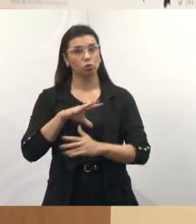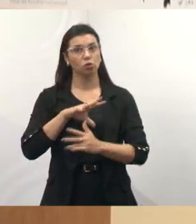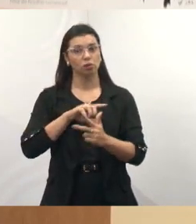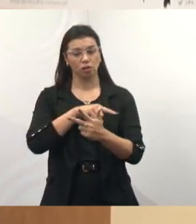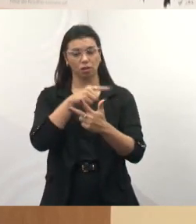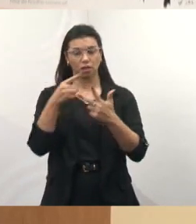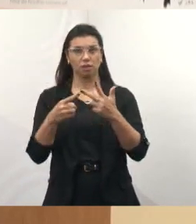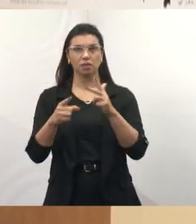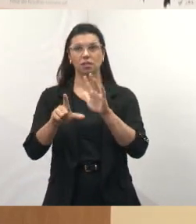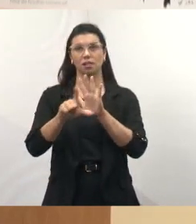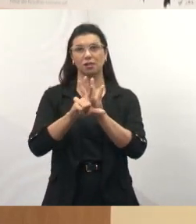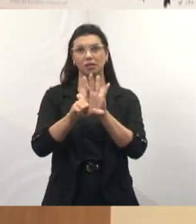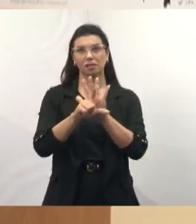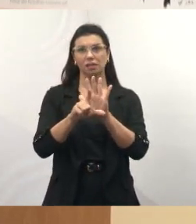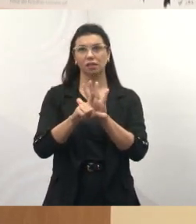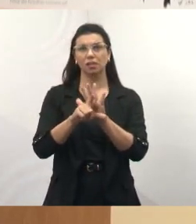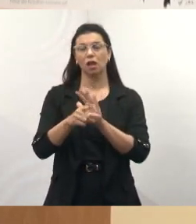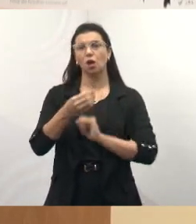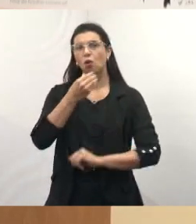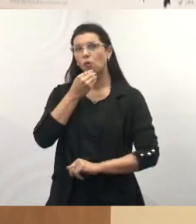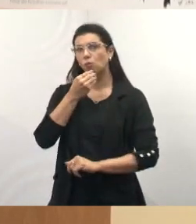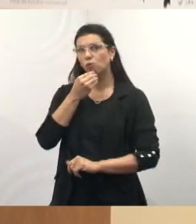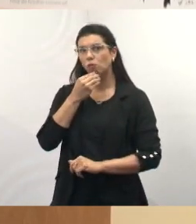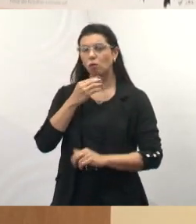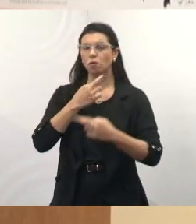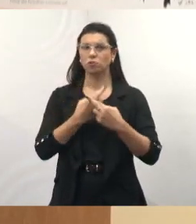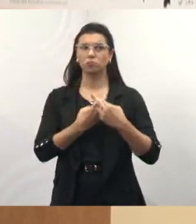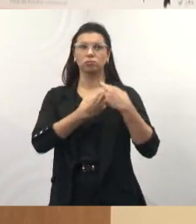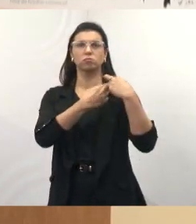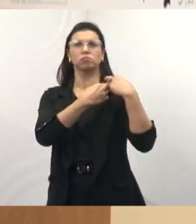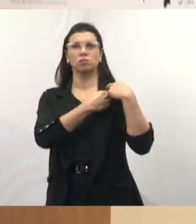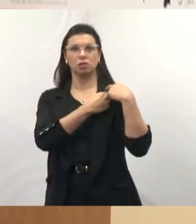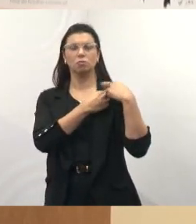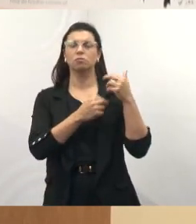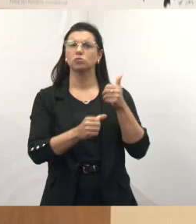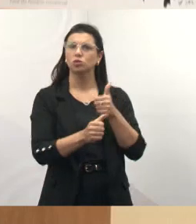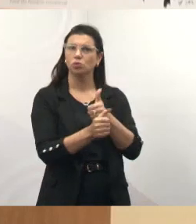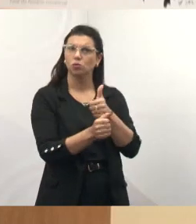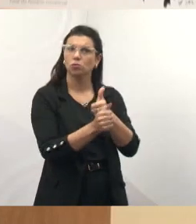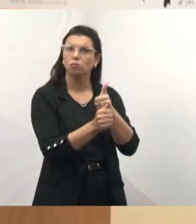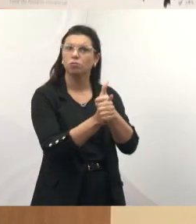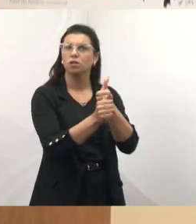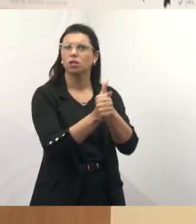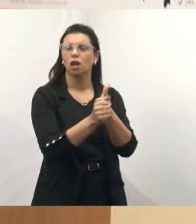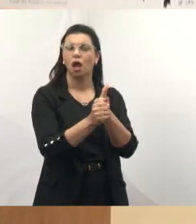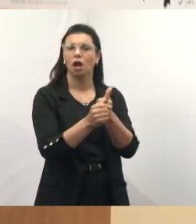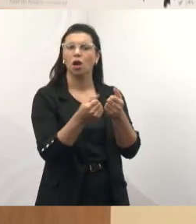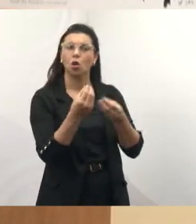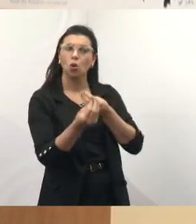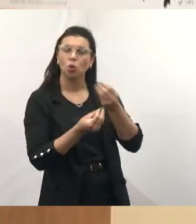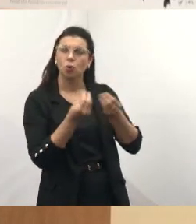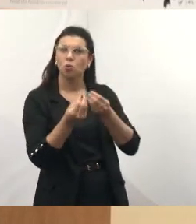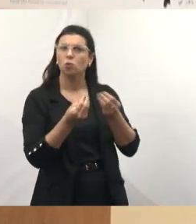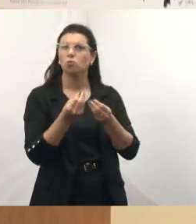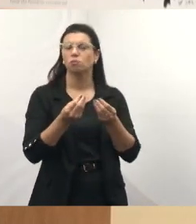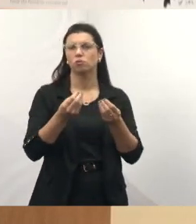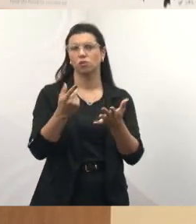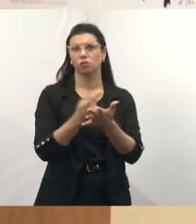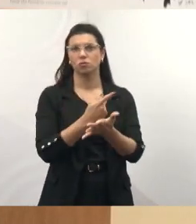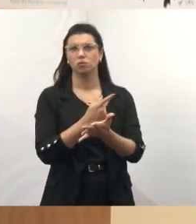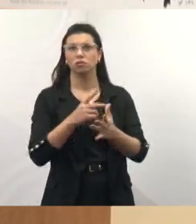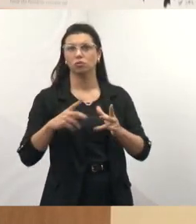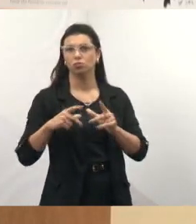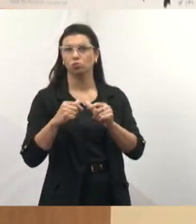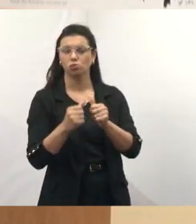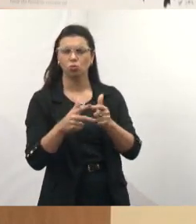pelo Celso Florencio era também a secretaria responsável pelo acompanhamento da execução do orçamento, corrigindo aquilo que tinha